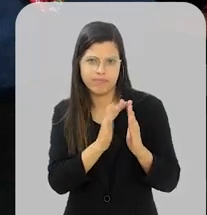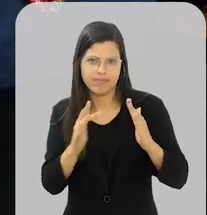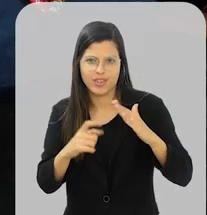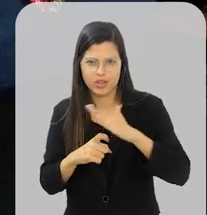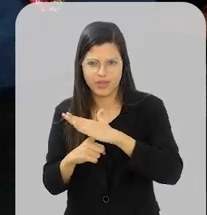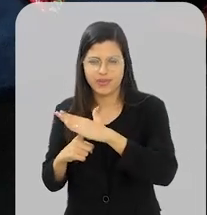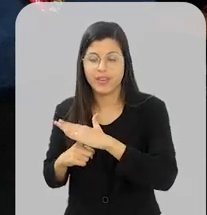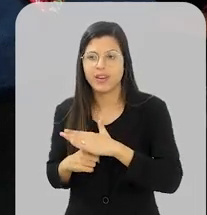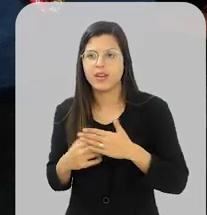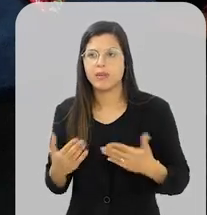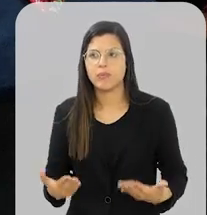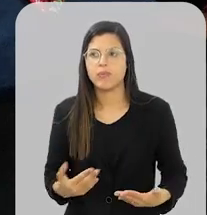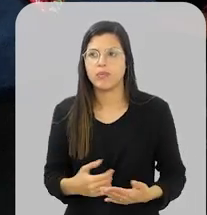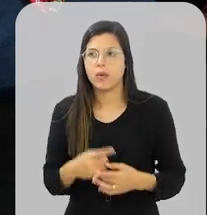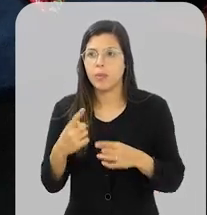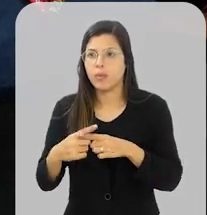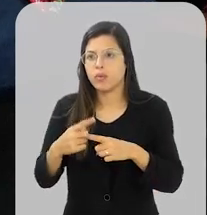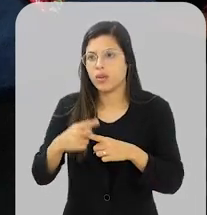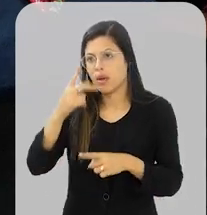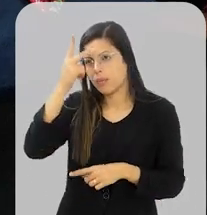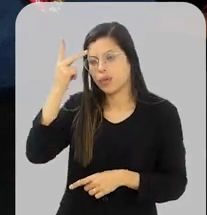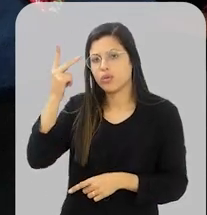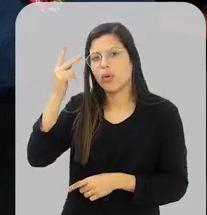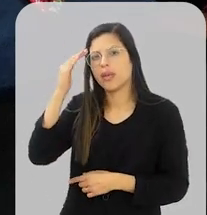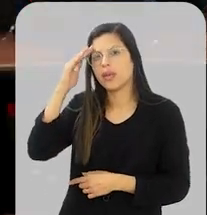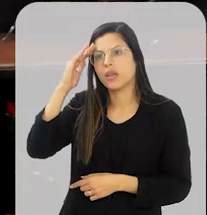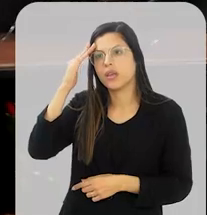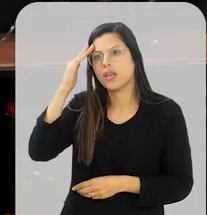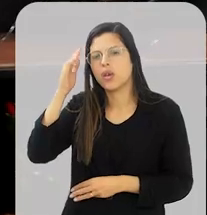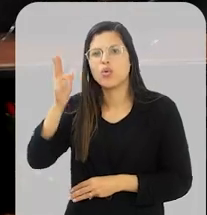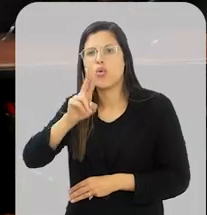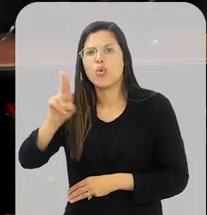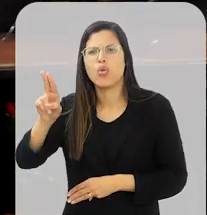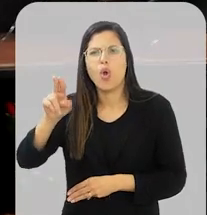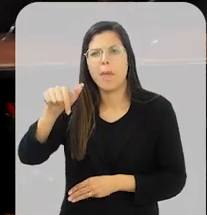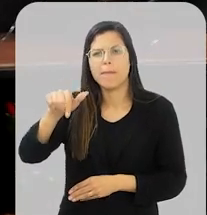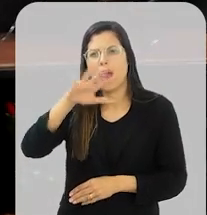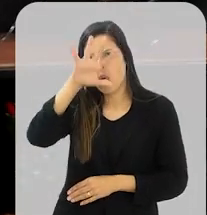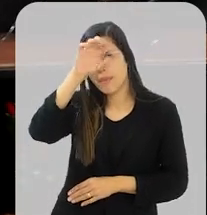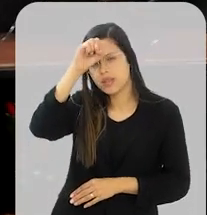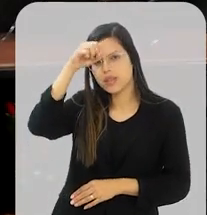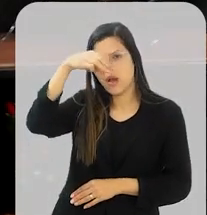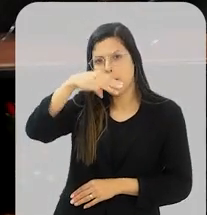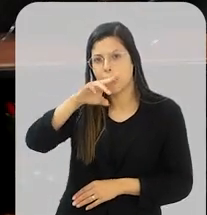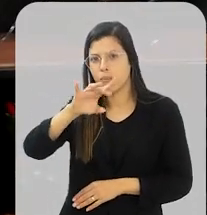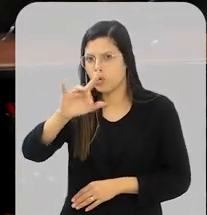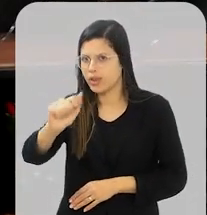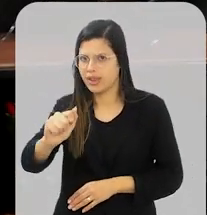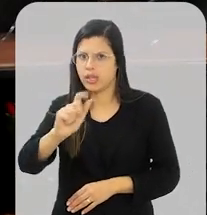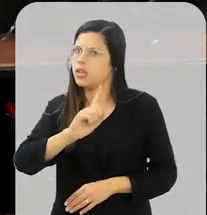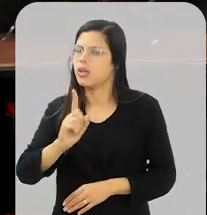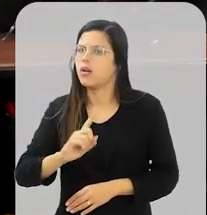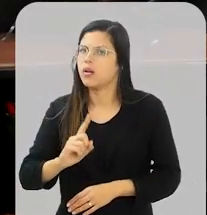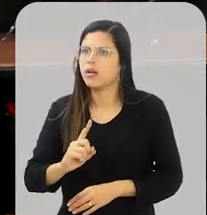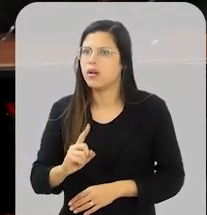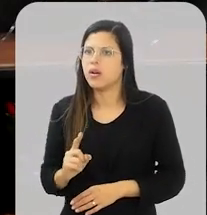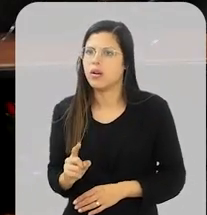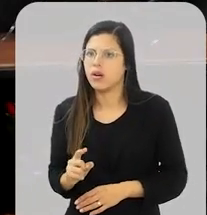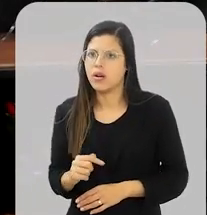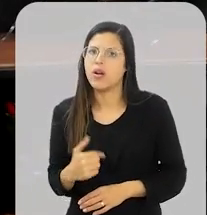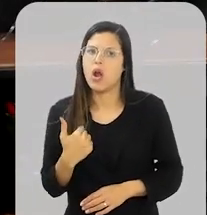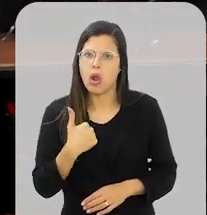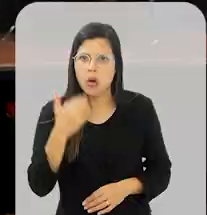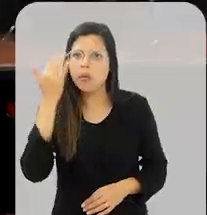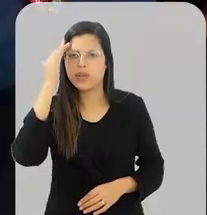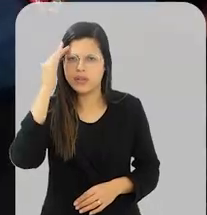feira, ok? Então, quer dizer, porque senão a pessoa vai entender que o nome da religião é Umbanda Muda. Não, é Umbanda como